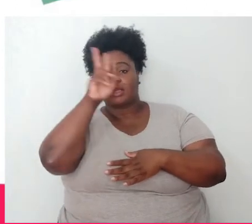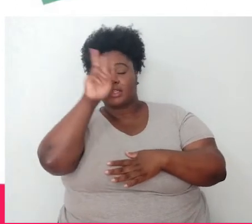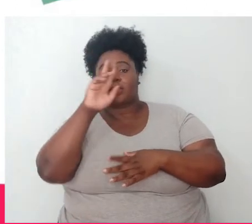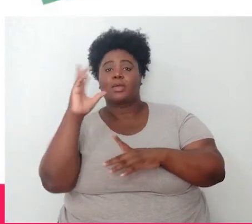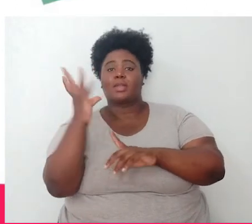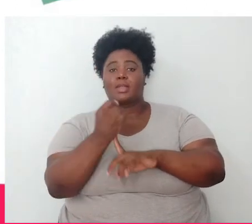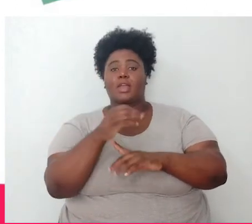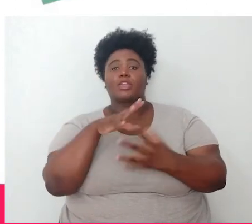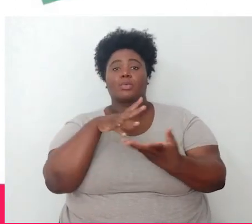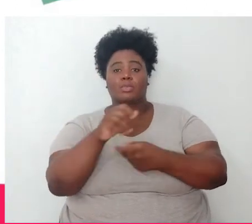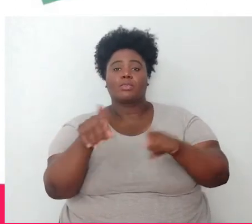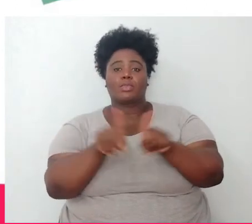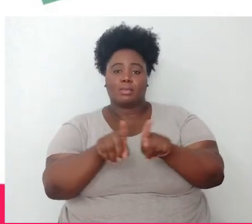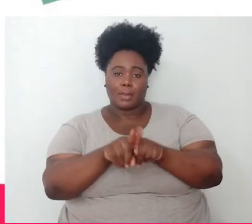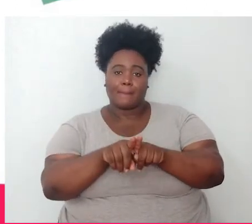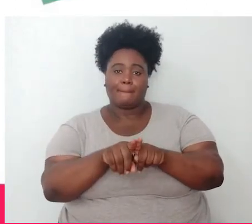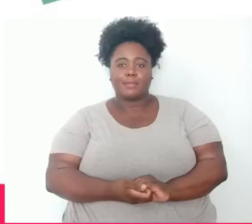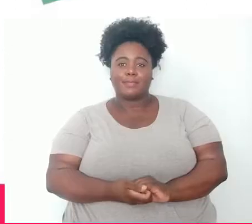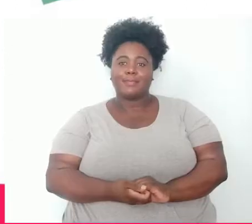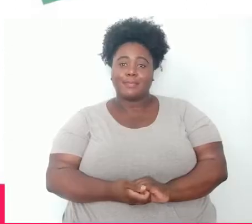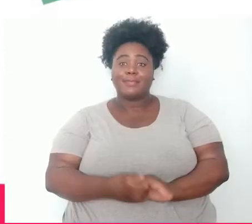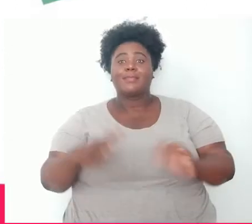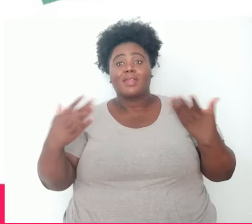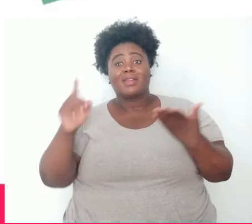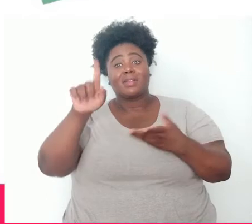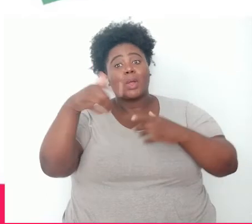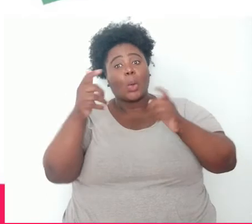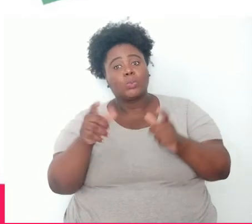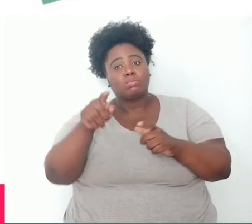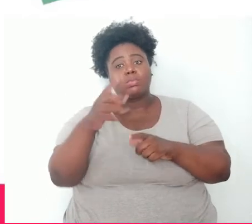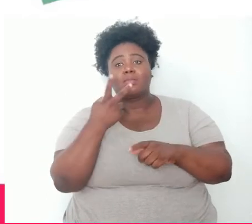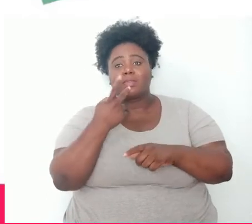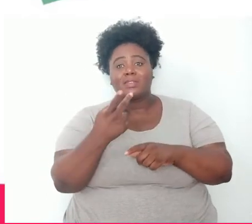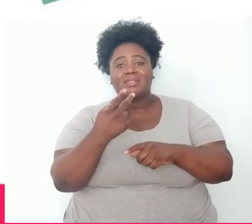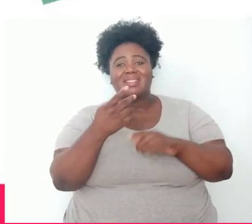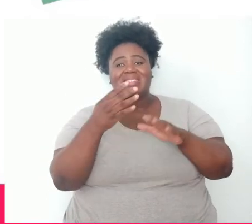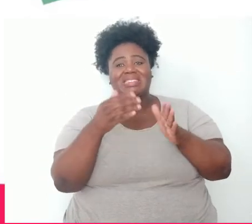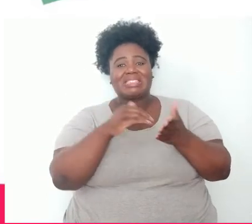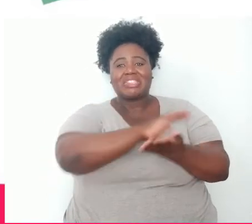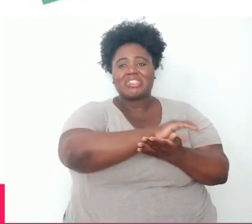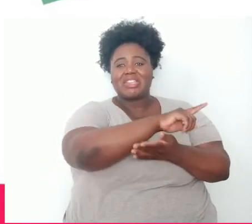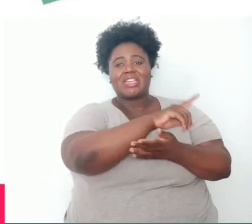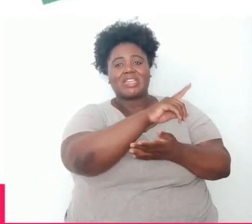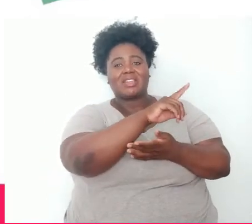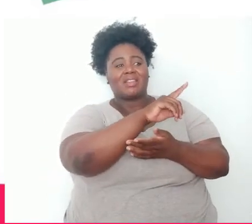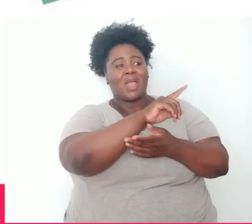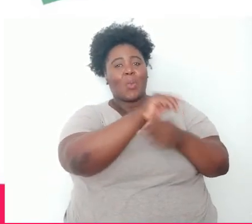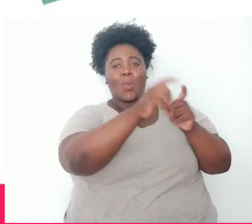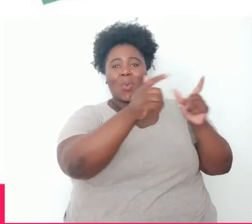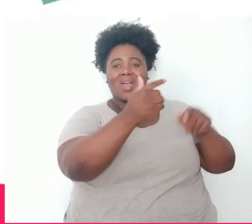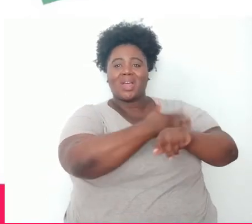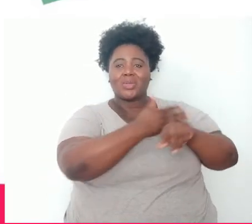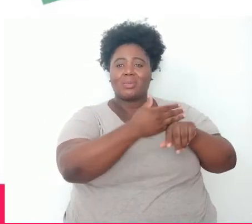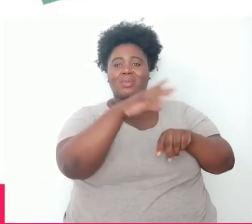e para o mundo também. Esse lugar que você destrona a Alice Walt Disney, né? E traz